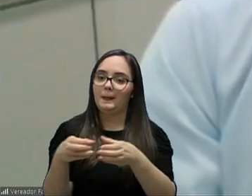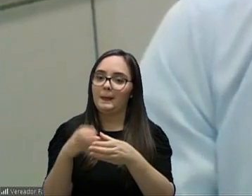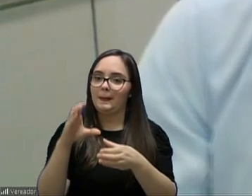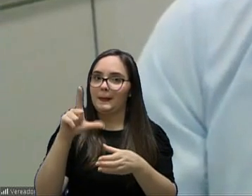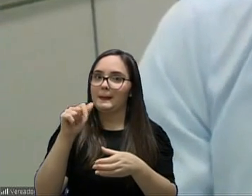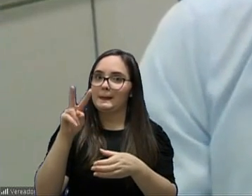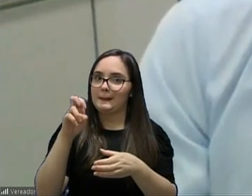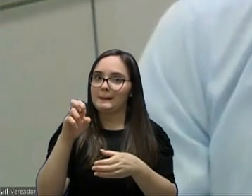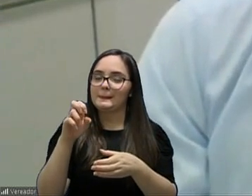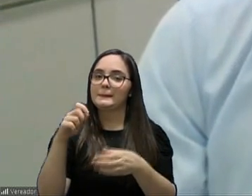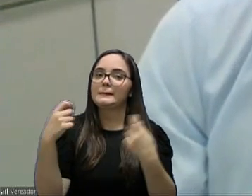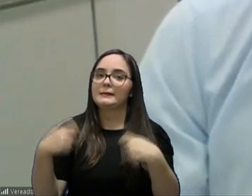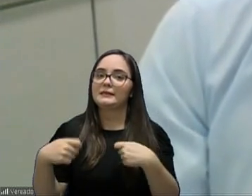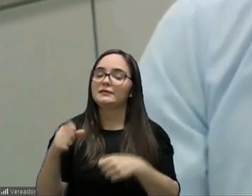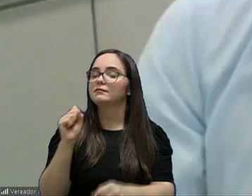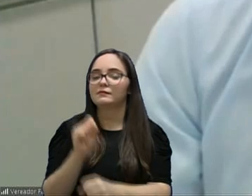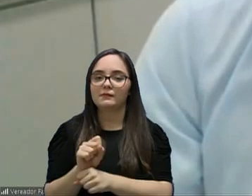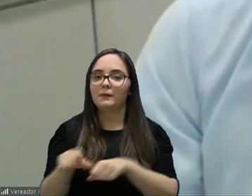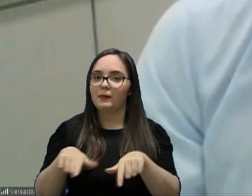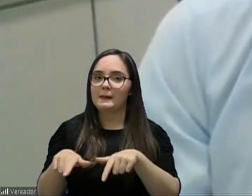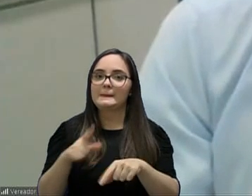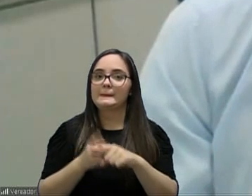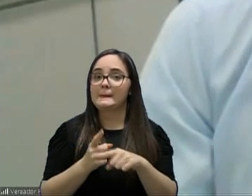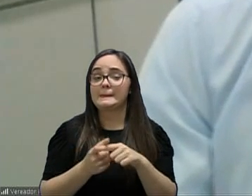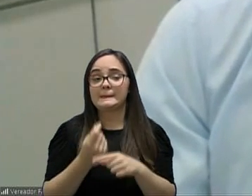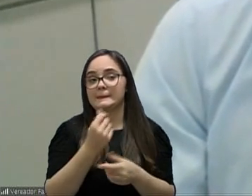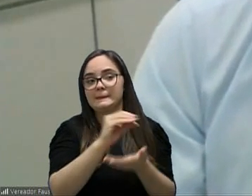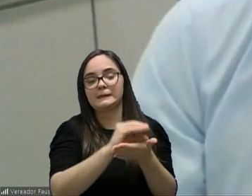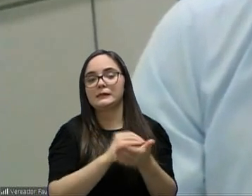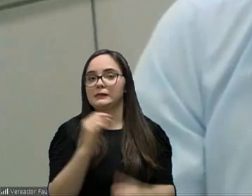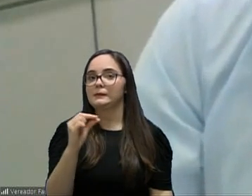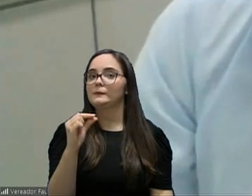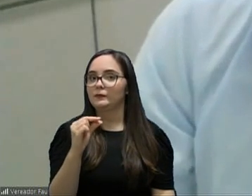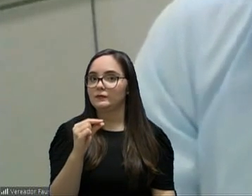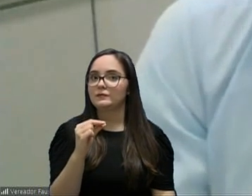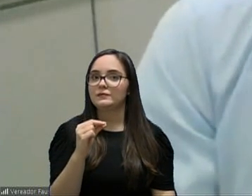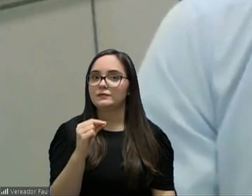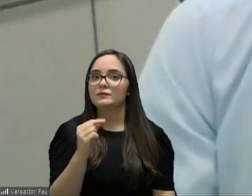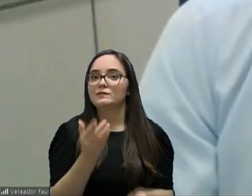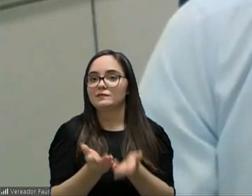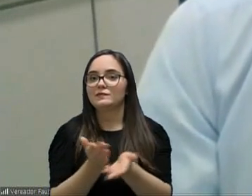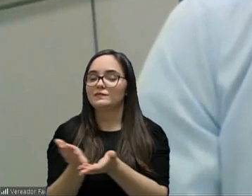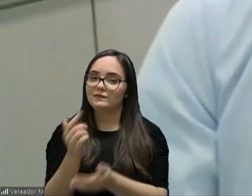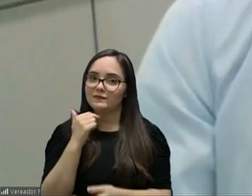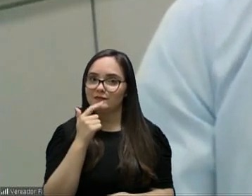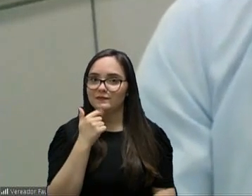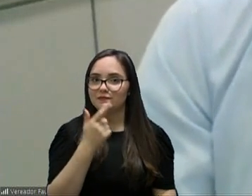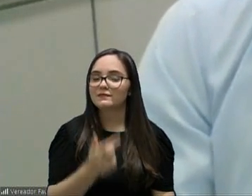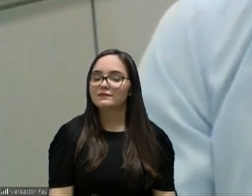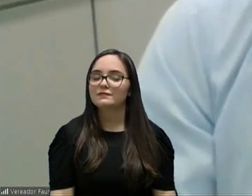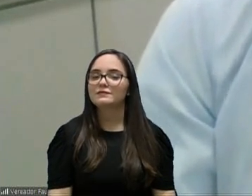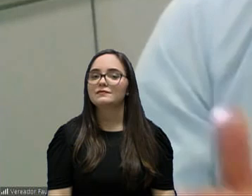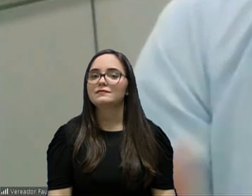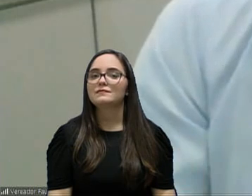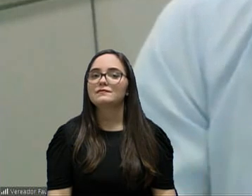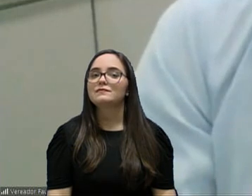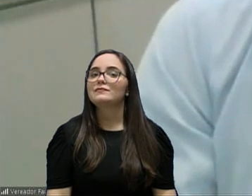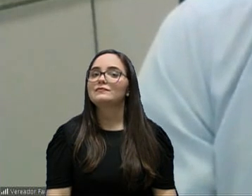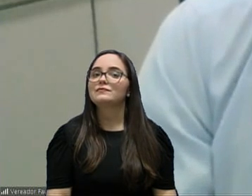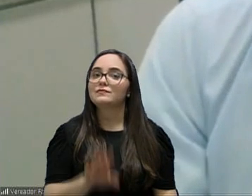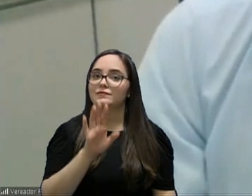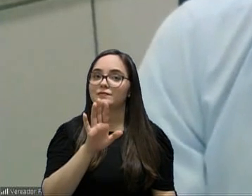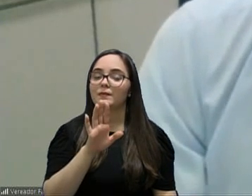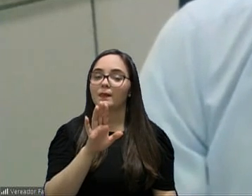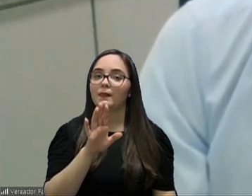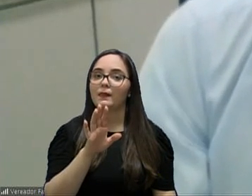que vai ter que interromper seus trabalhos por falta de condições financeiras para cuidar das nossas crianças especiais, mais